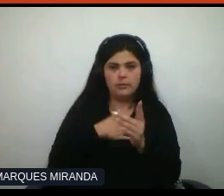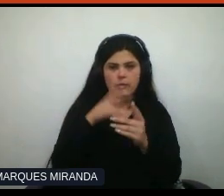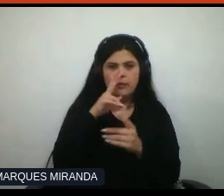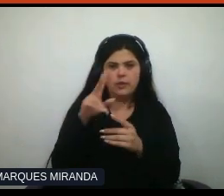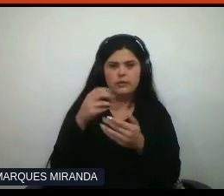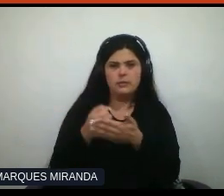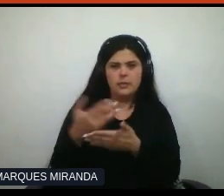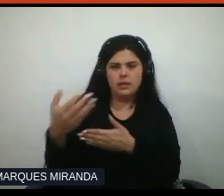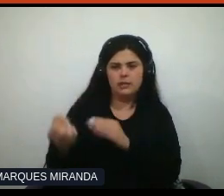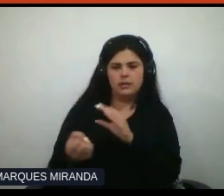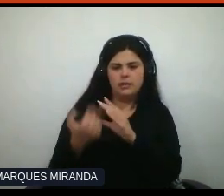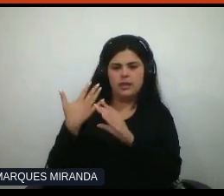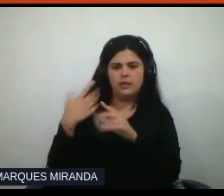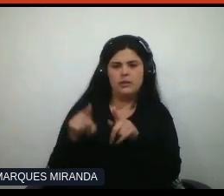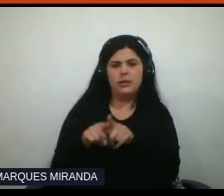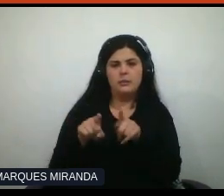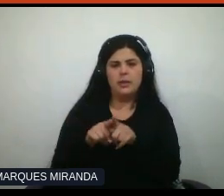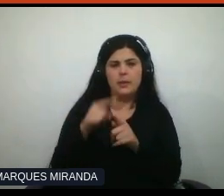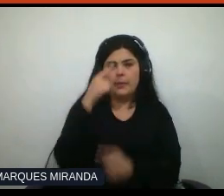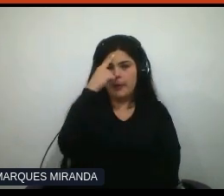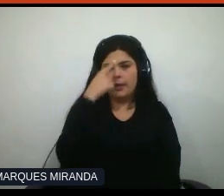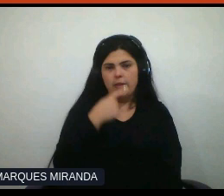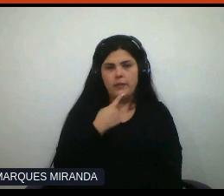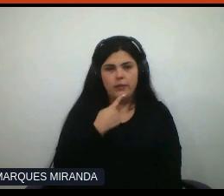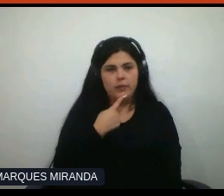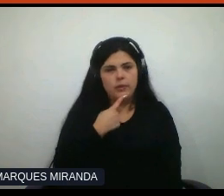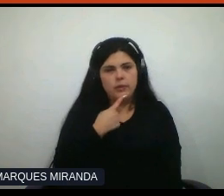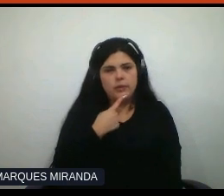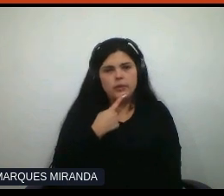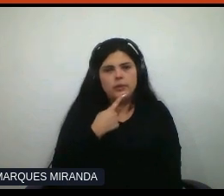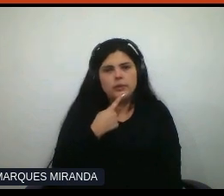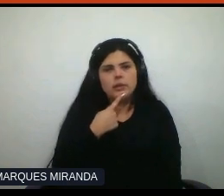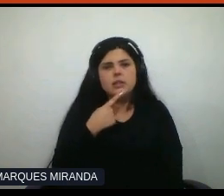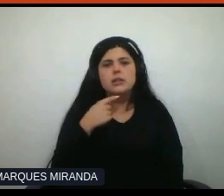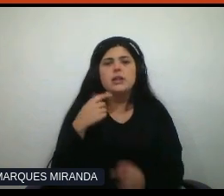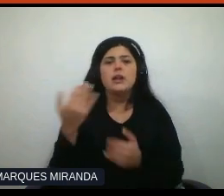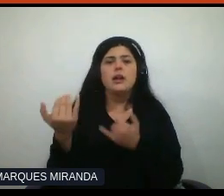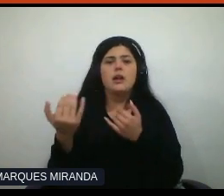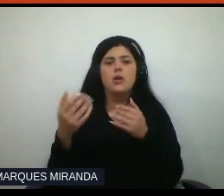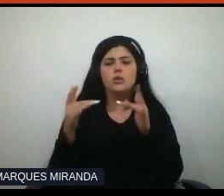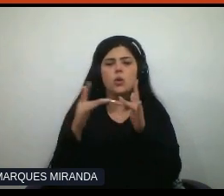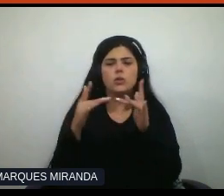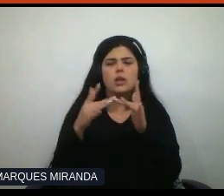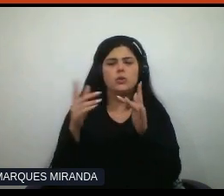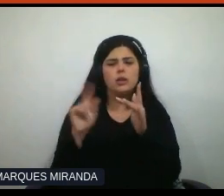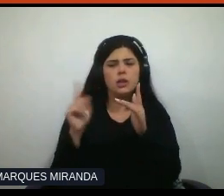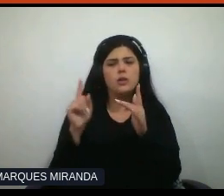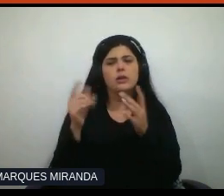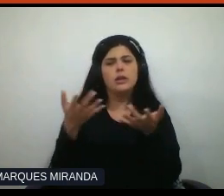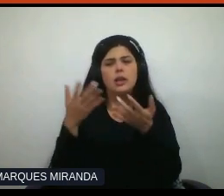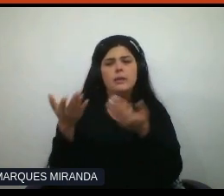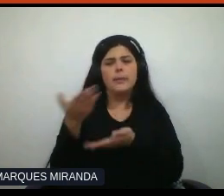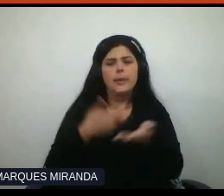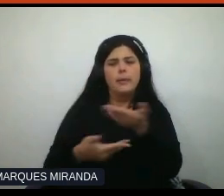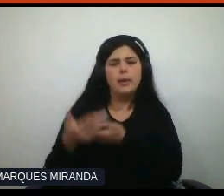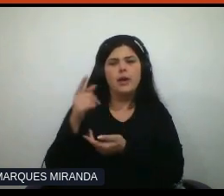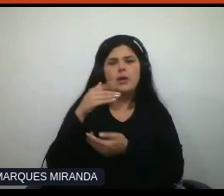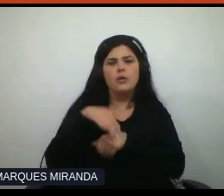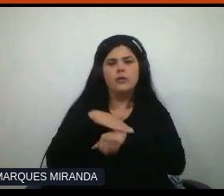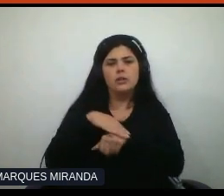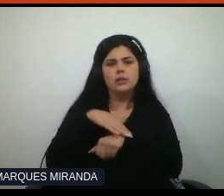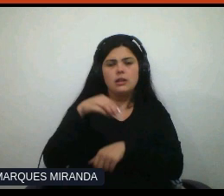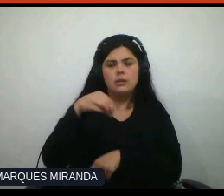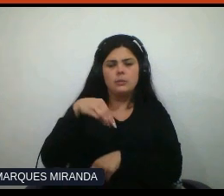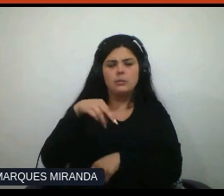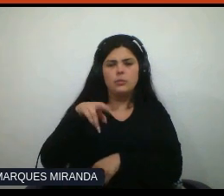mandaram também no chat o meu perfil, mas esses comunicar não é só para ter o contato ali, não. Se quiser trocar essa ideia de falar, poxa, Murilo, eu estou indo